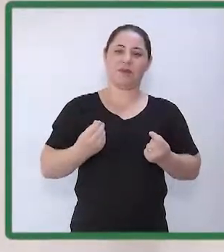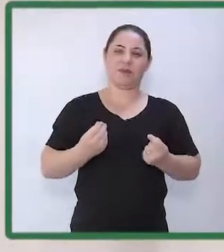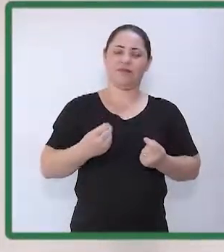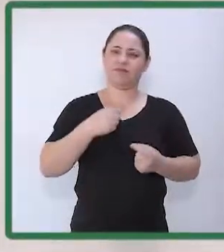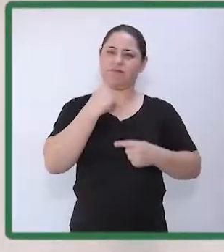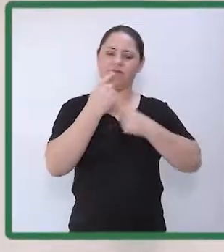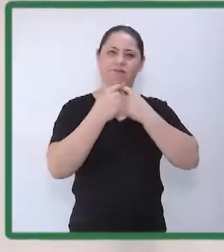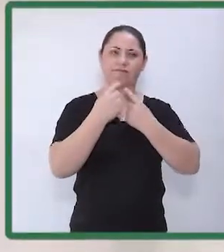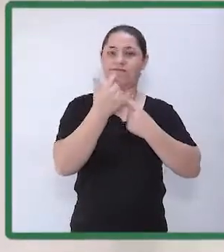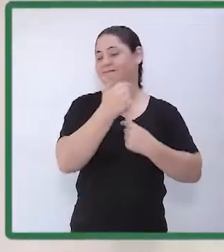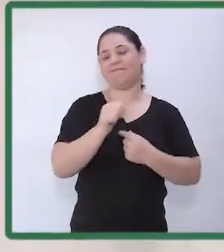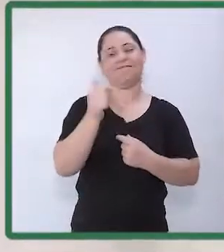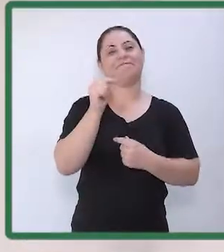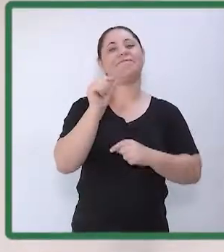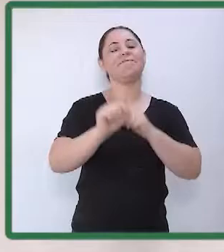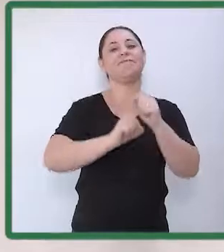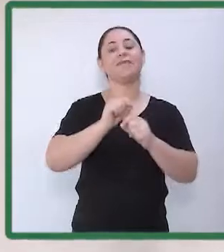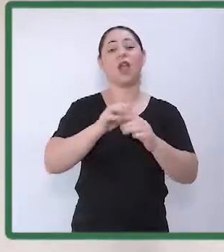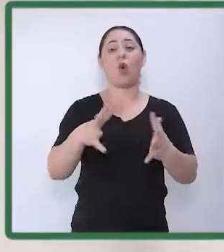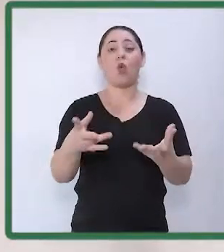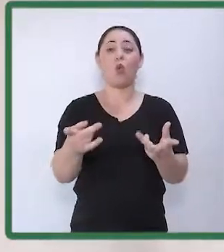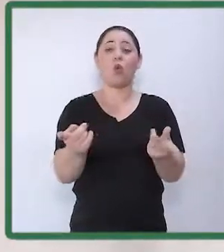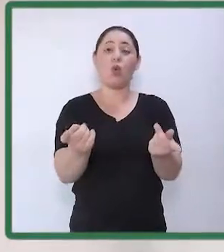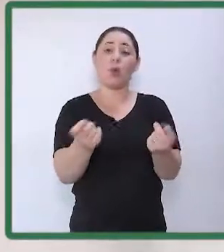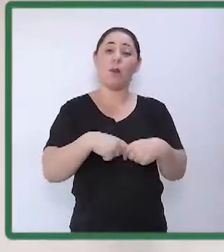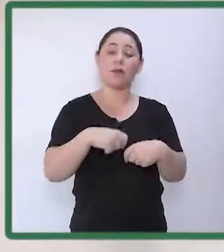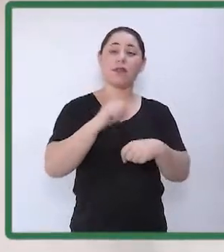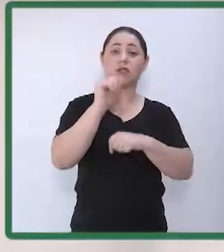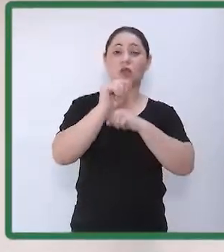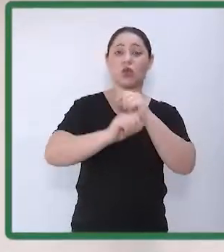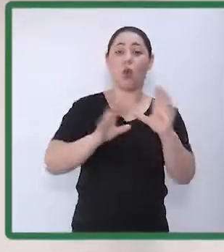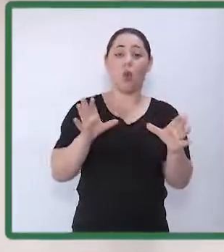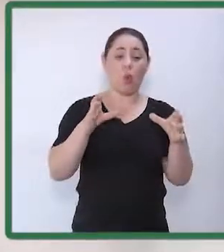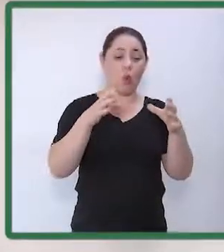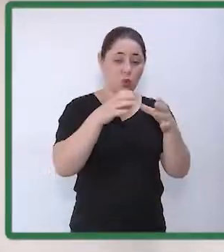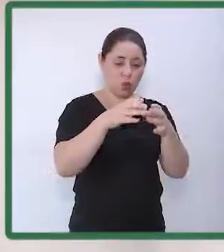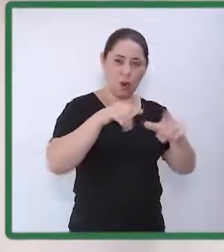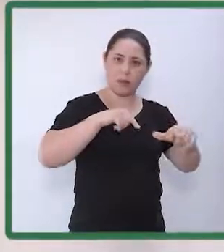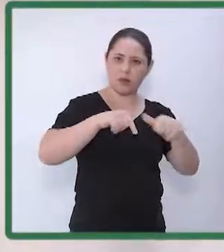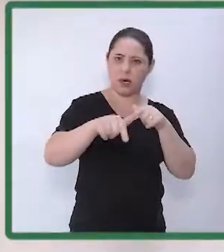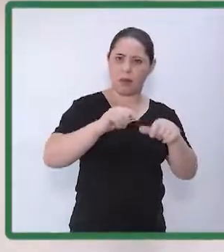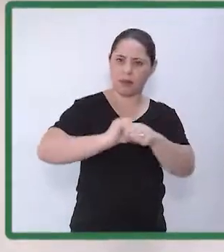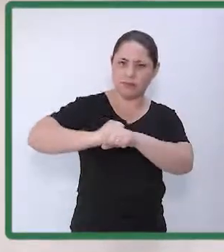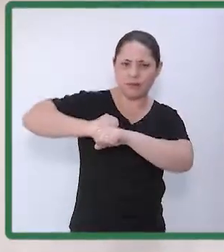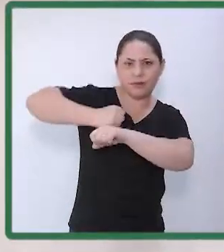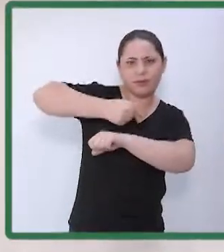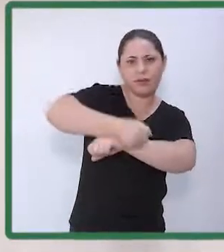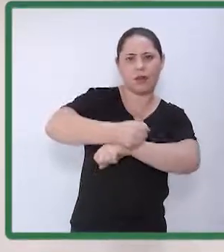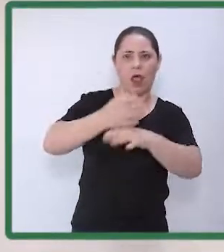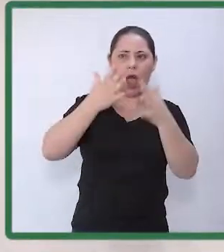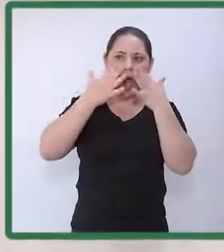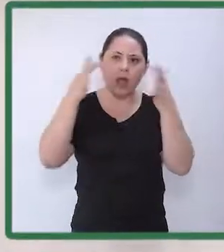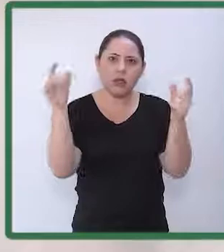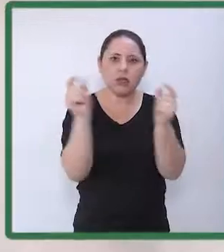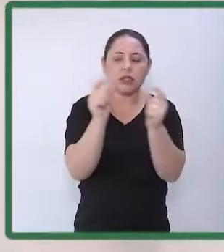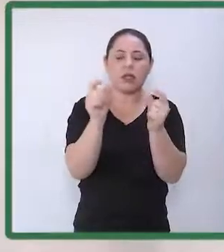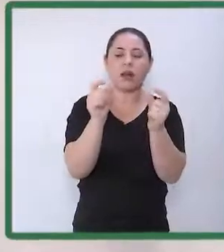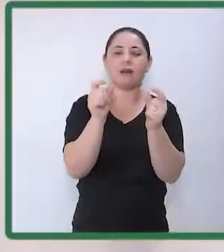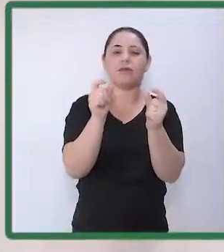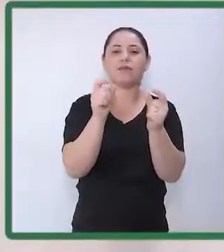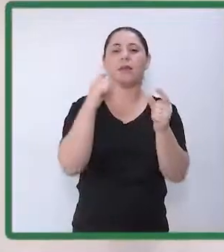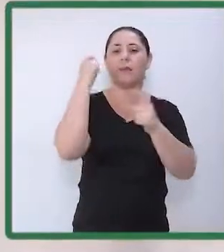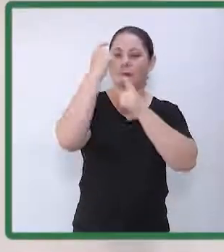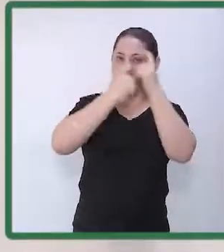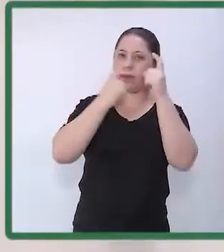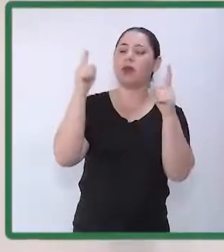e não tenho dúvida que isso é a competência, isso é a equipe trabalhando muito atenta e